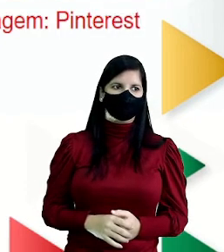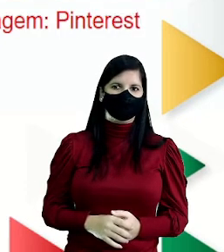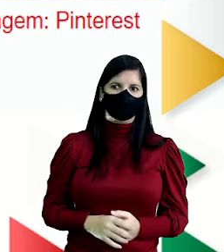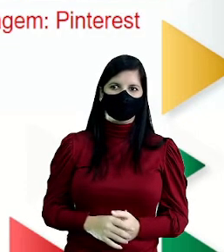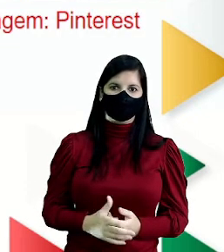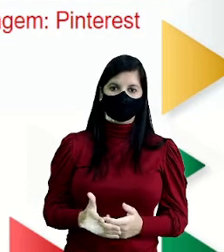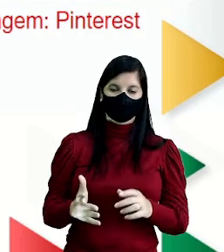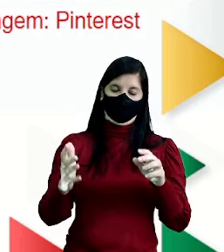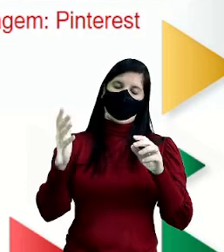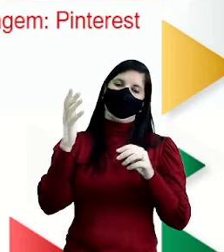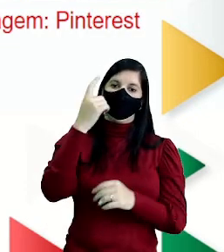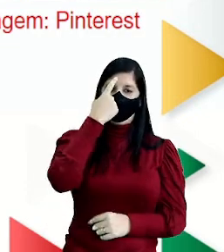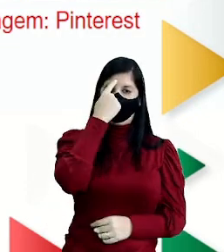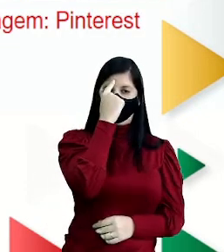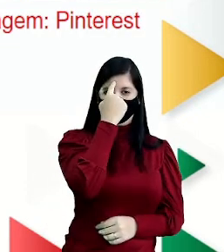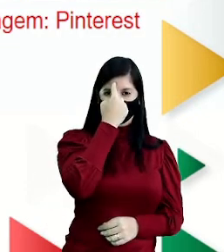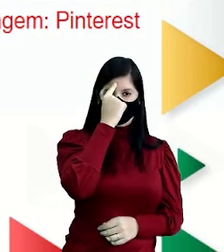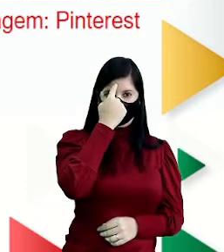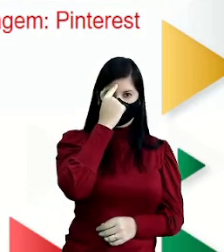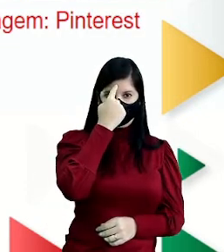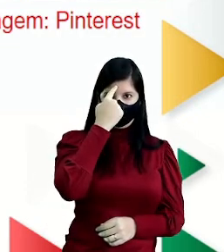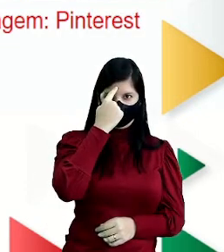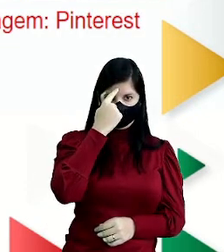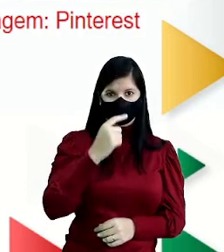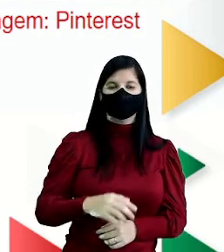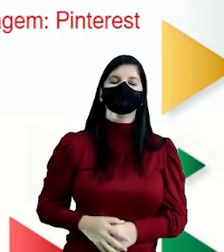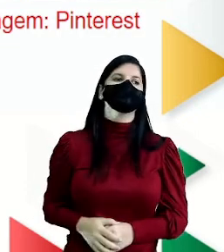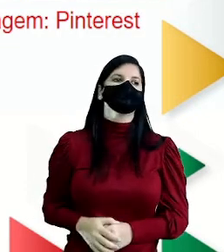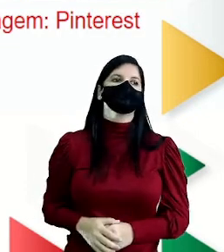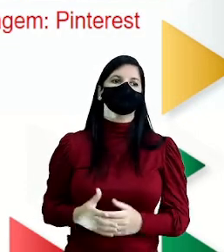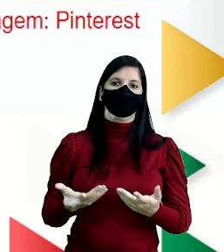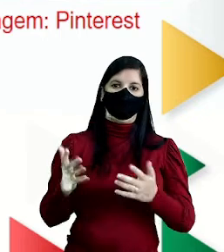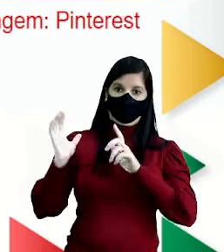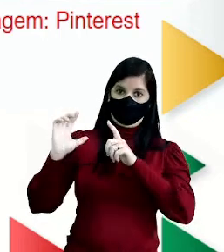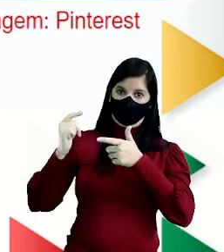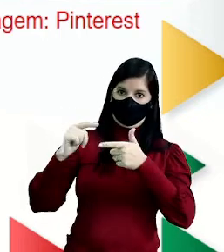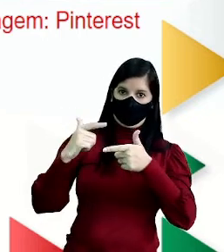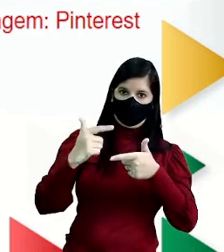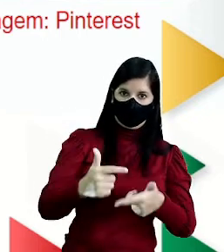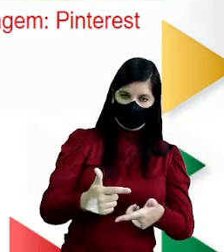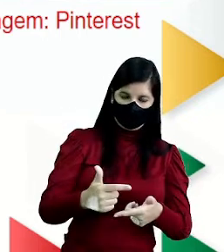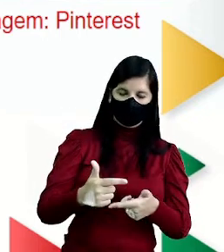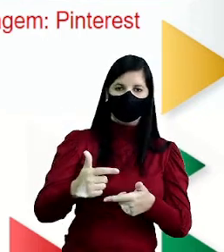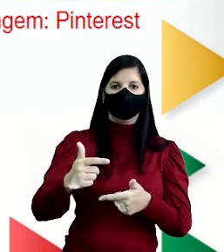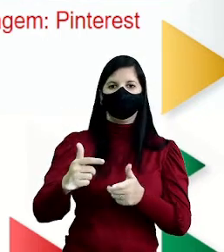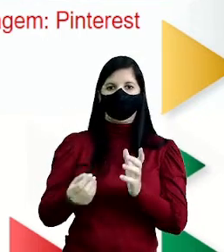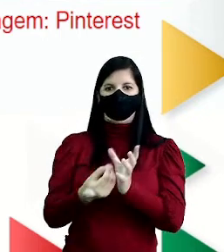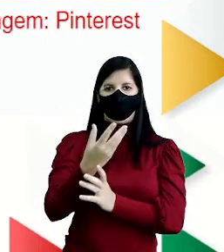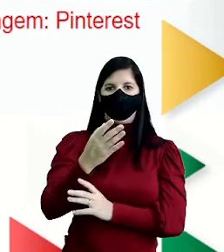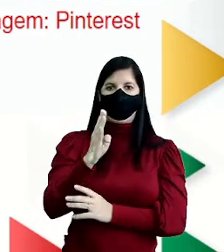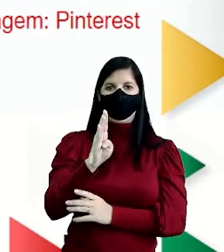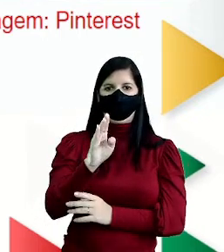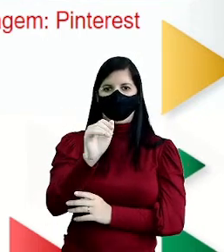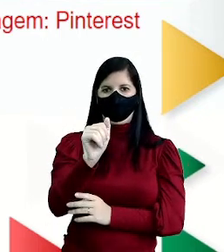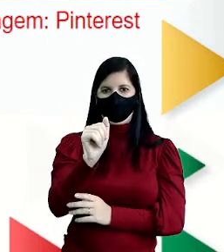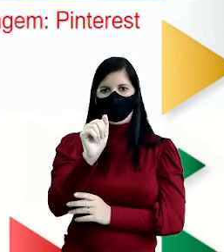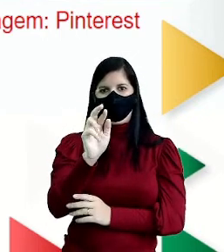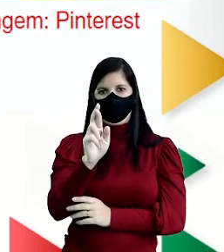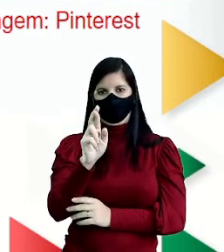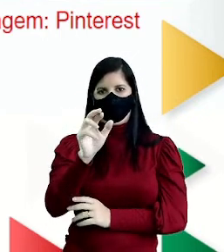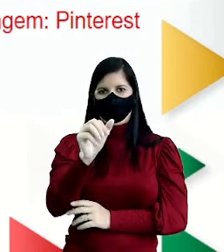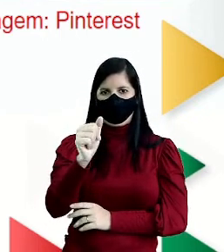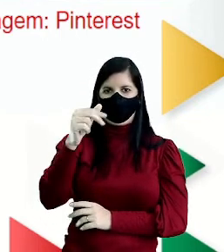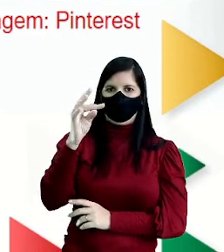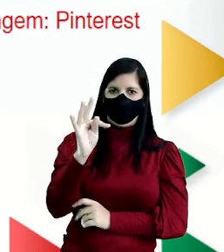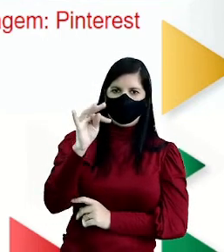Na Índia, agora a gente vai um pouquinho da dança na Índia. De tradição hindu, surgiu o Bharatanatyam, que é uma